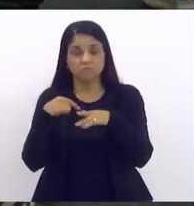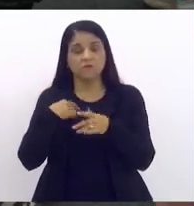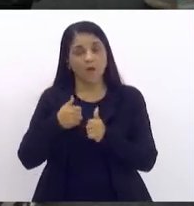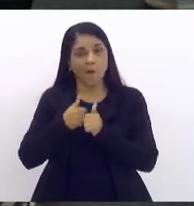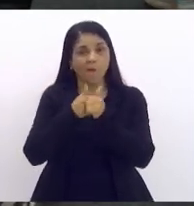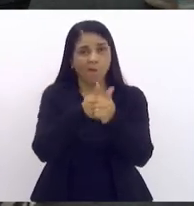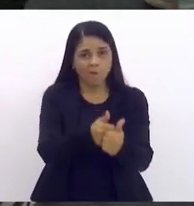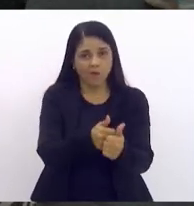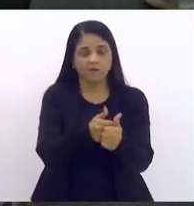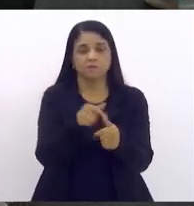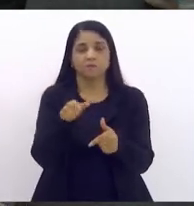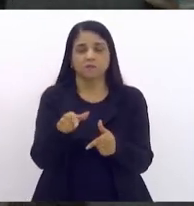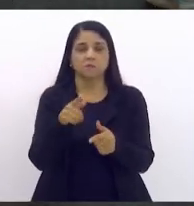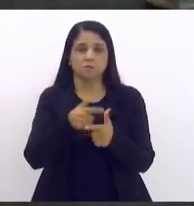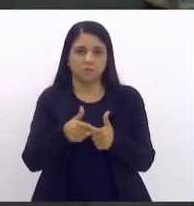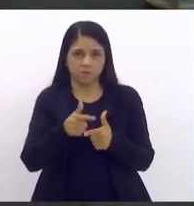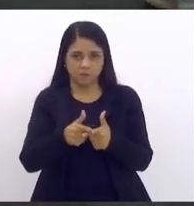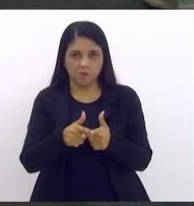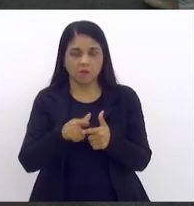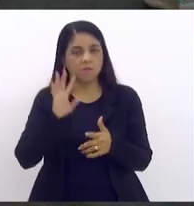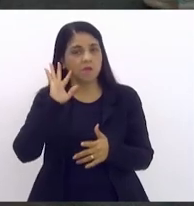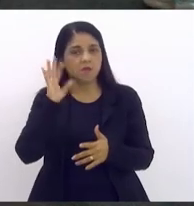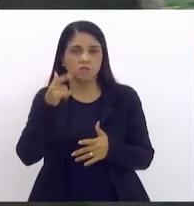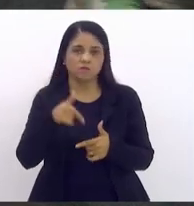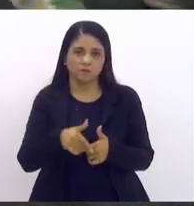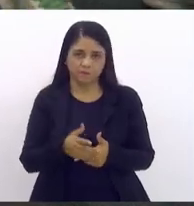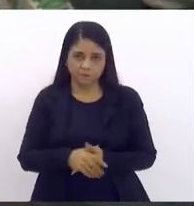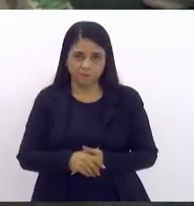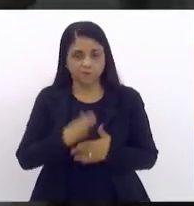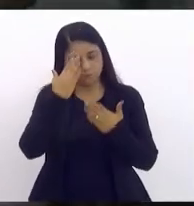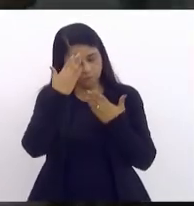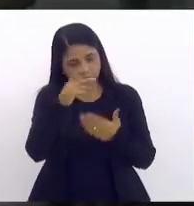alarmante até que esse problema seja resolvido. Obrigada, presidenta.